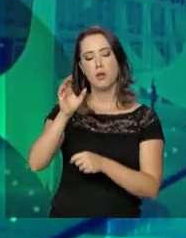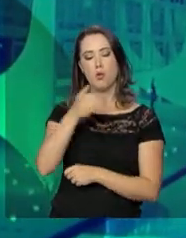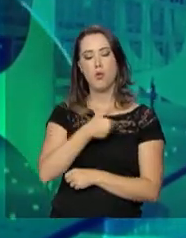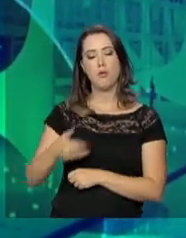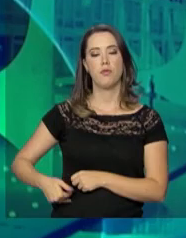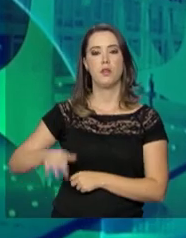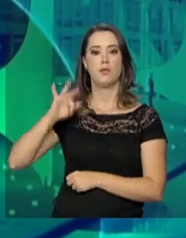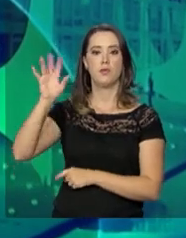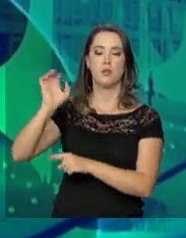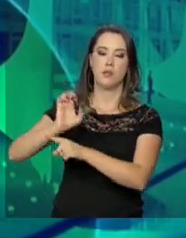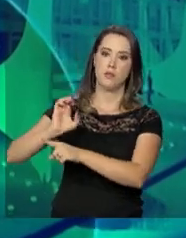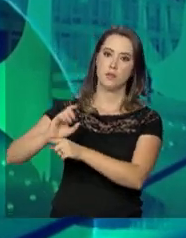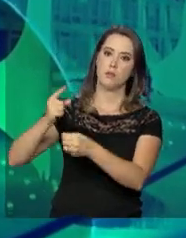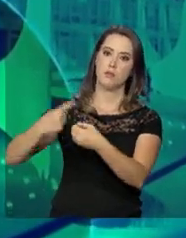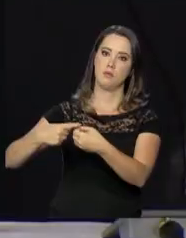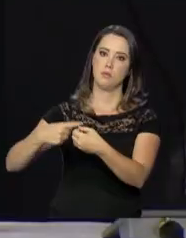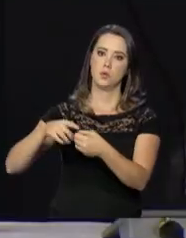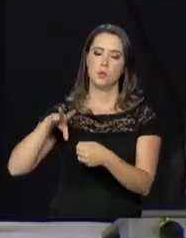a criminalidade no país.